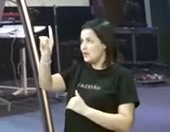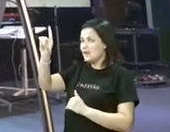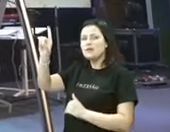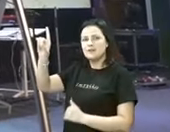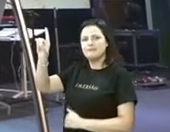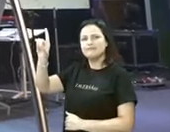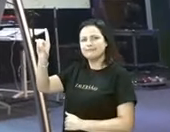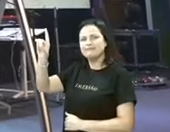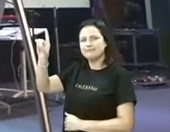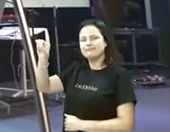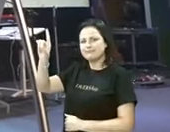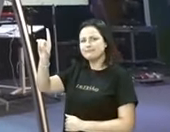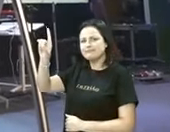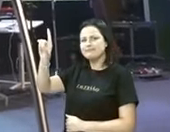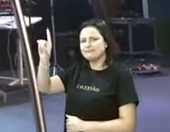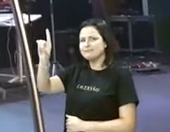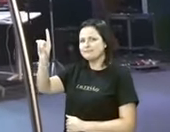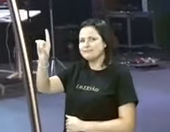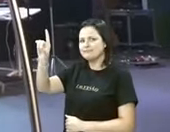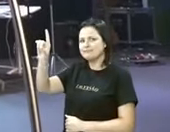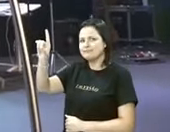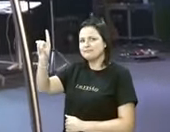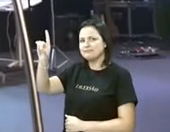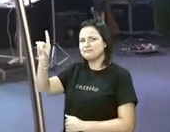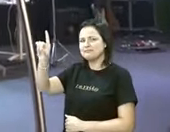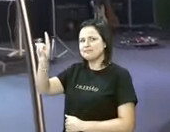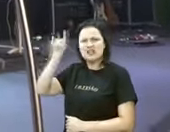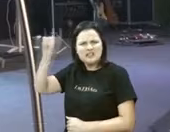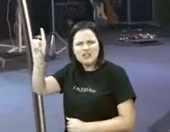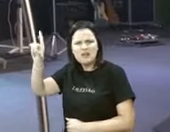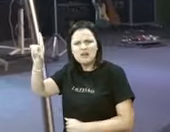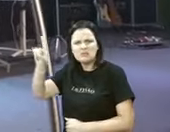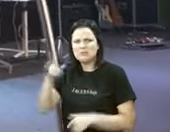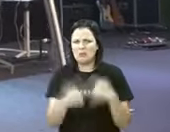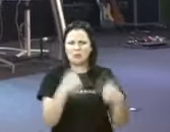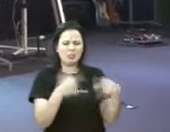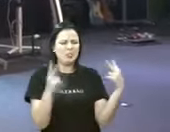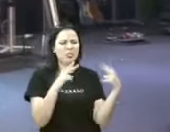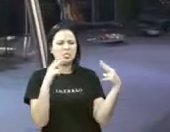Não, não, Felipe. Não tem ele brigando para sentar no trono.